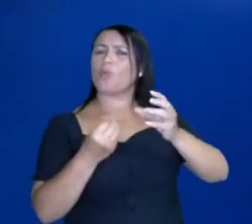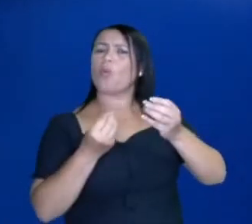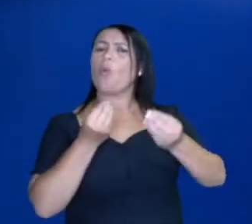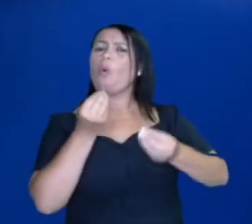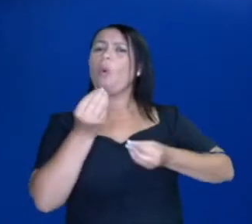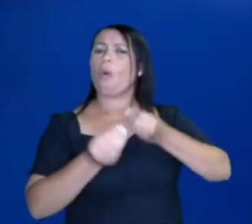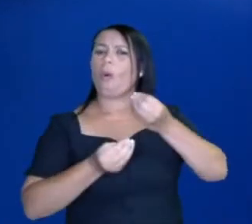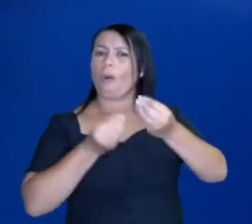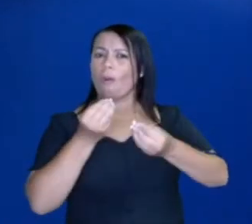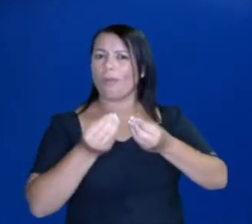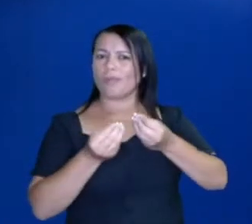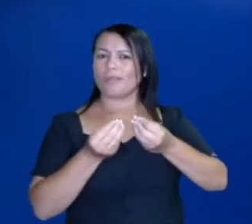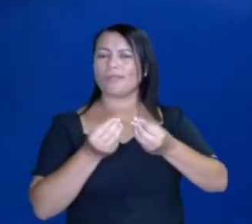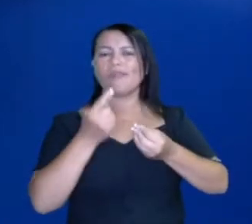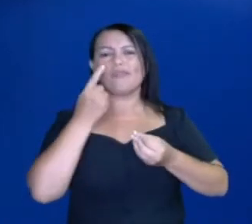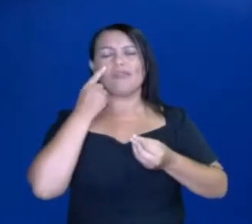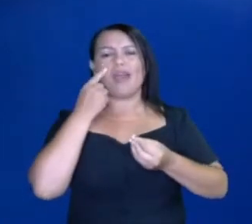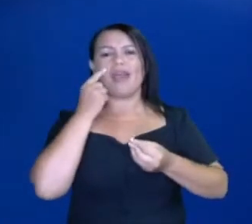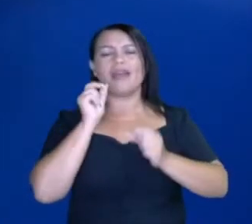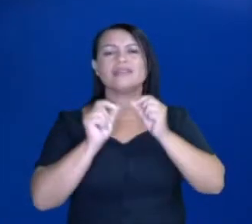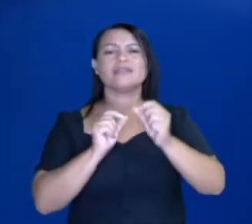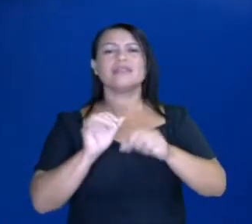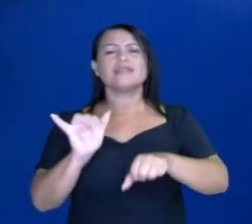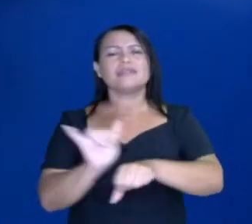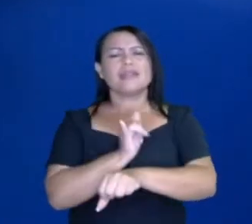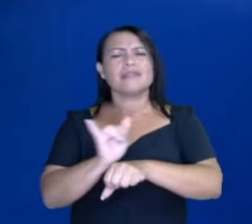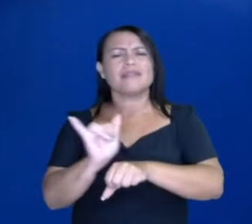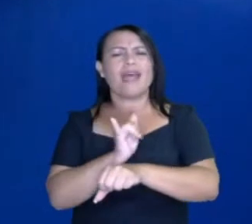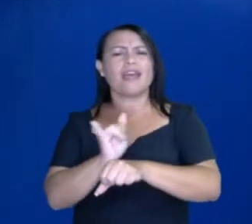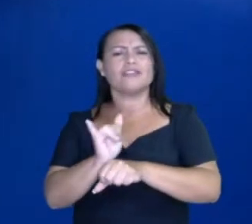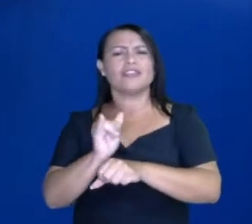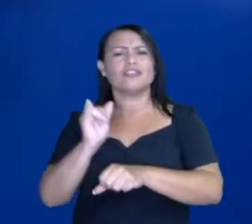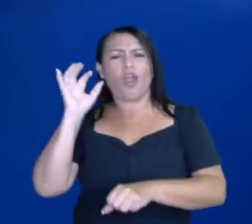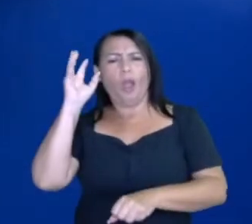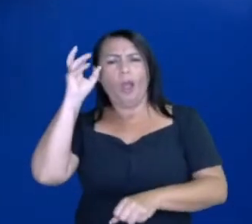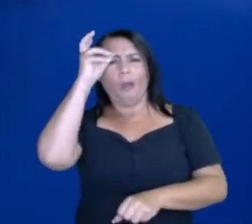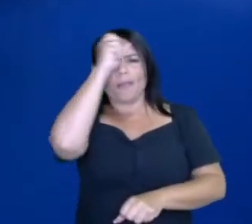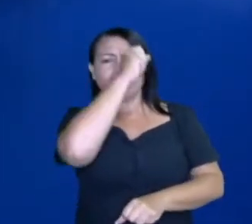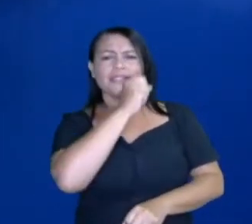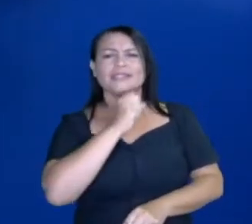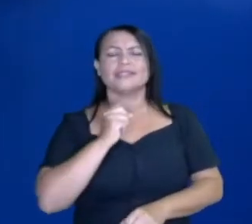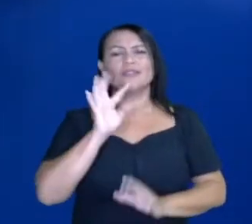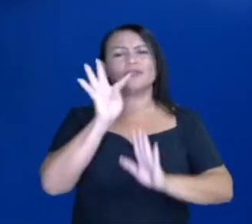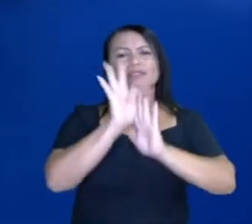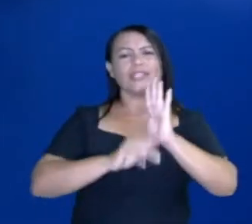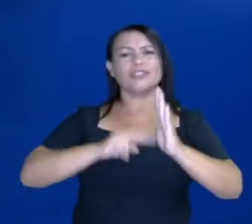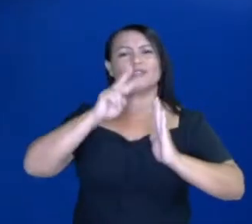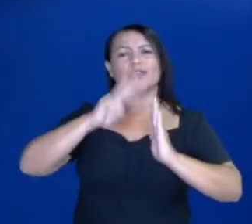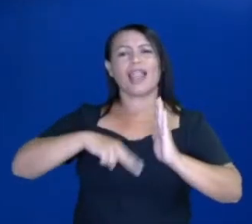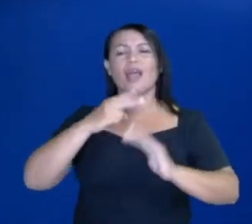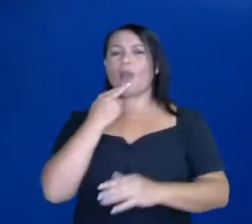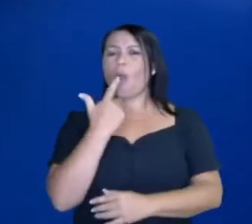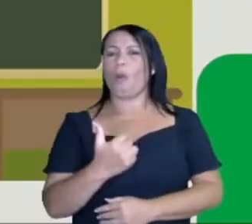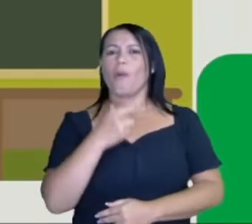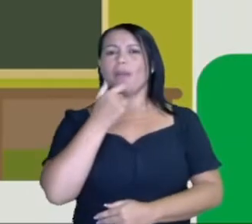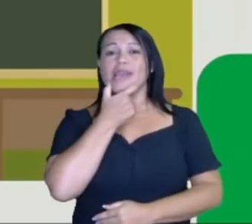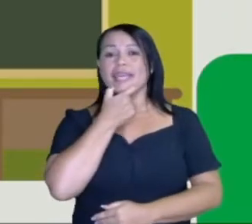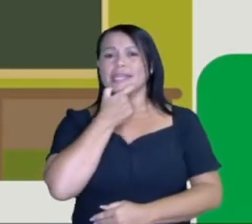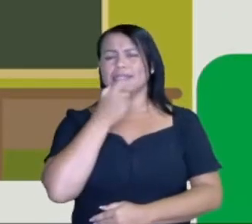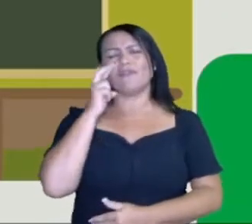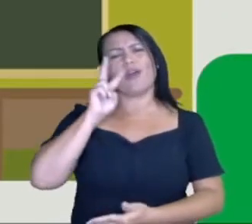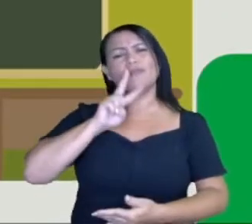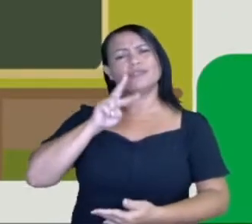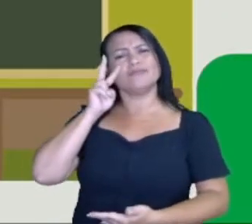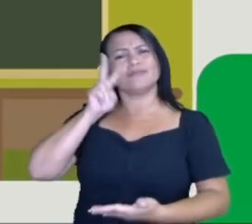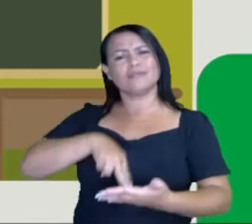aplicar estas técnicas de compreensão dos textos na língua inglesa, ok? Vamos